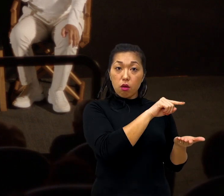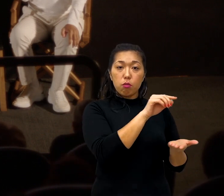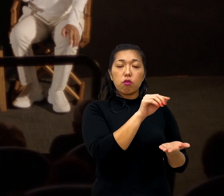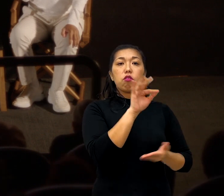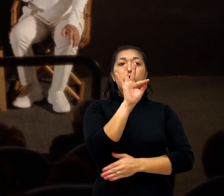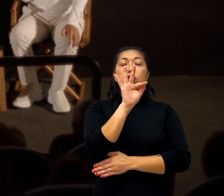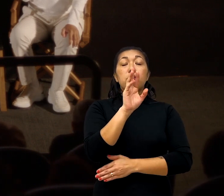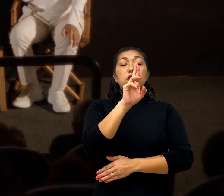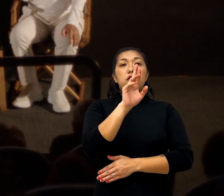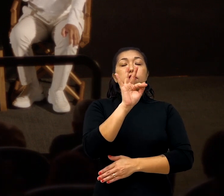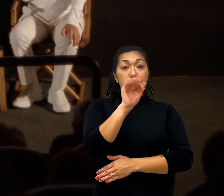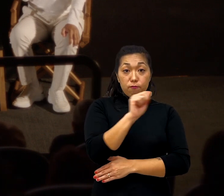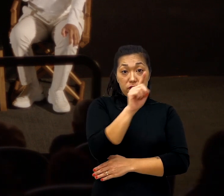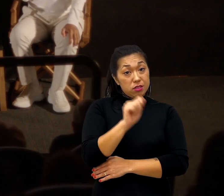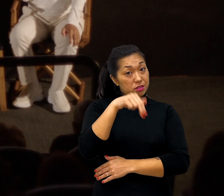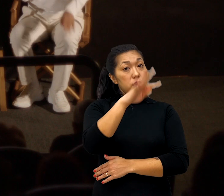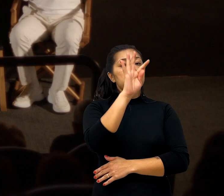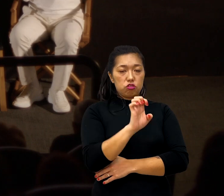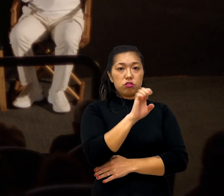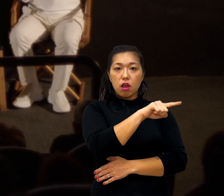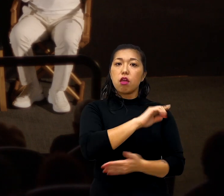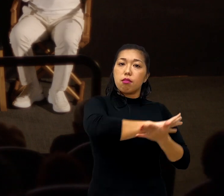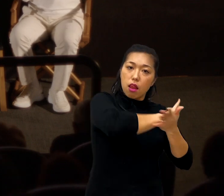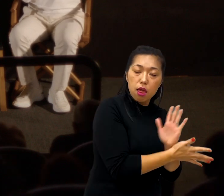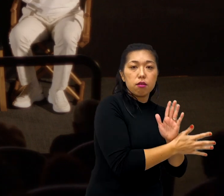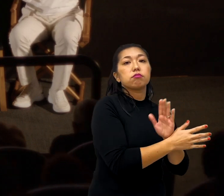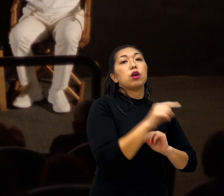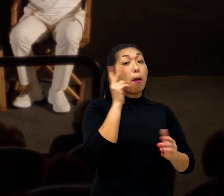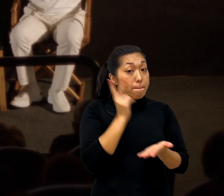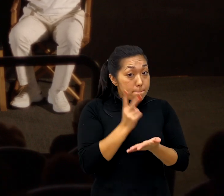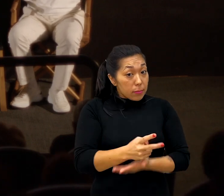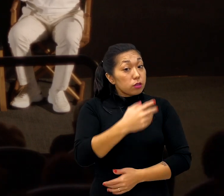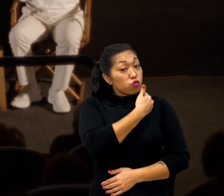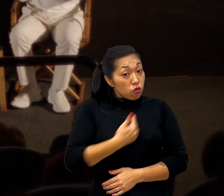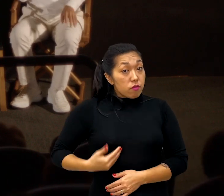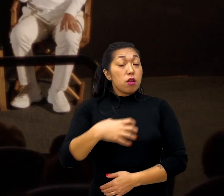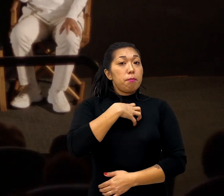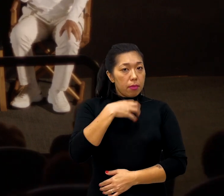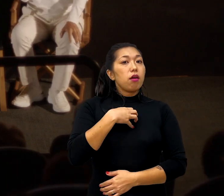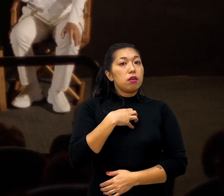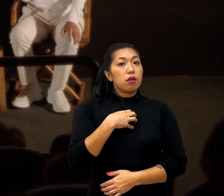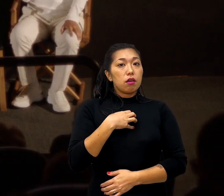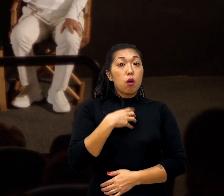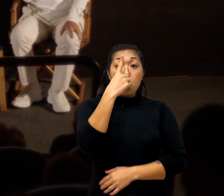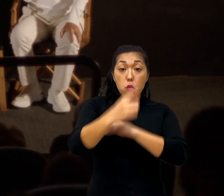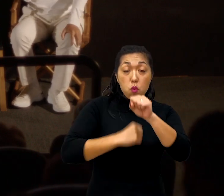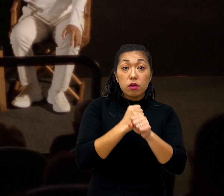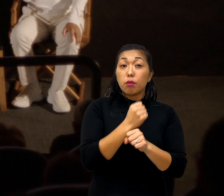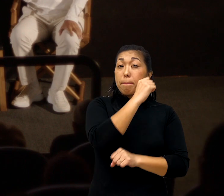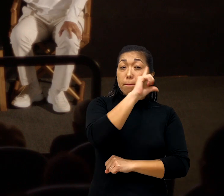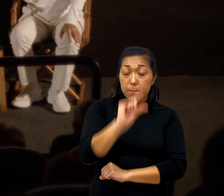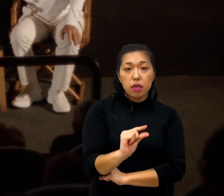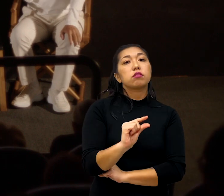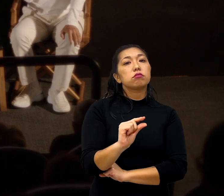Em fevereiro de 2015, o mesmo governo da Bahia, que titulou em menos de um ano, decretou terra